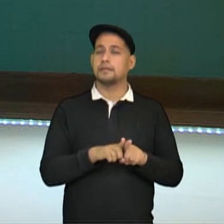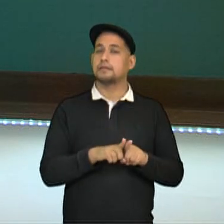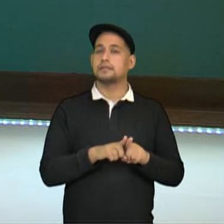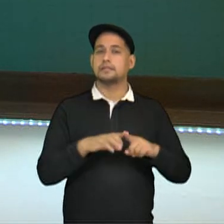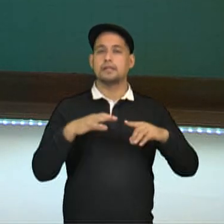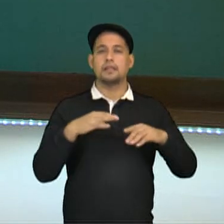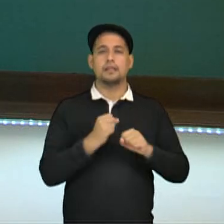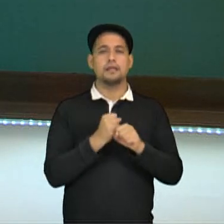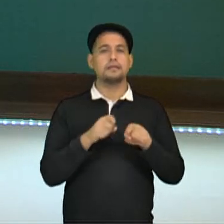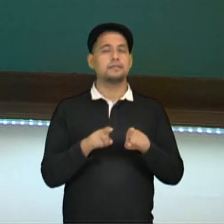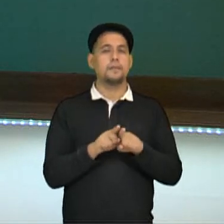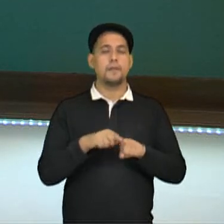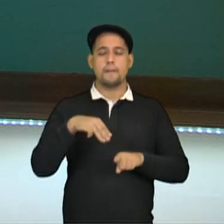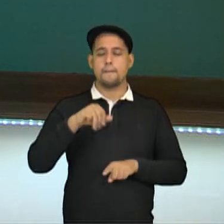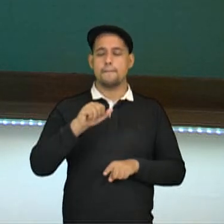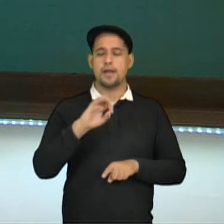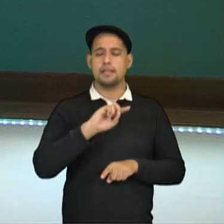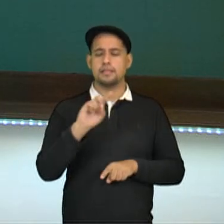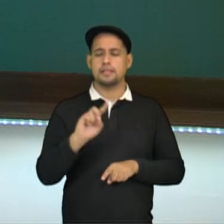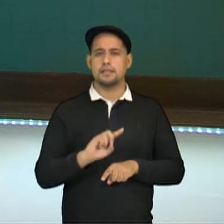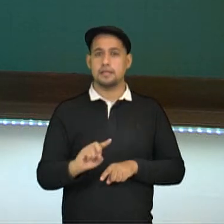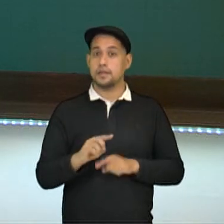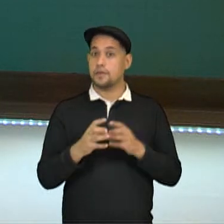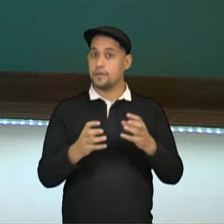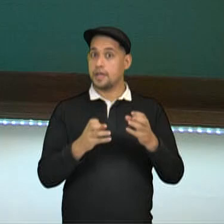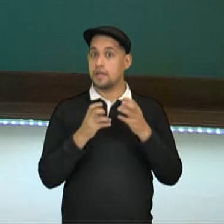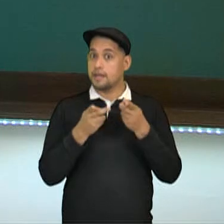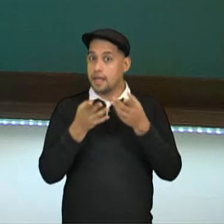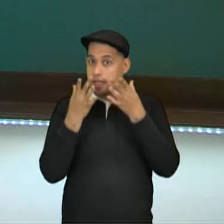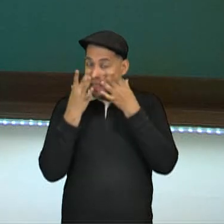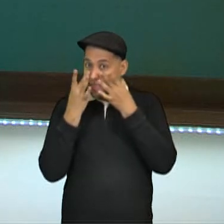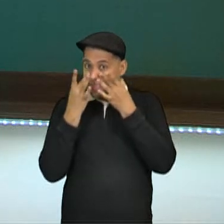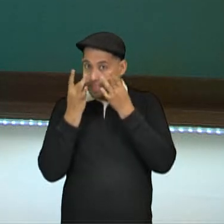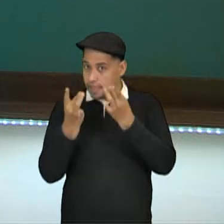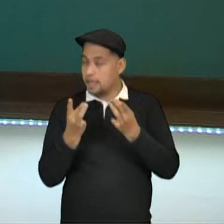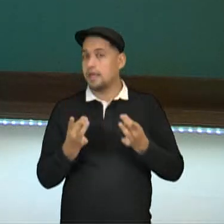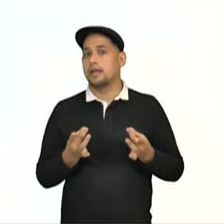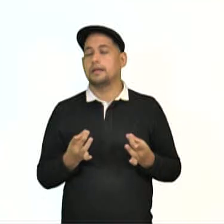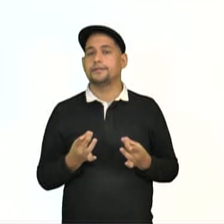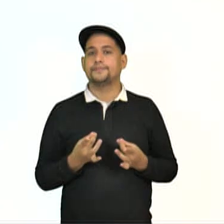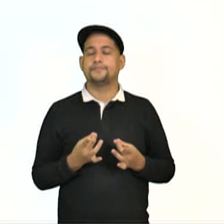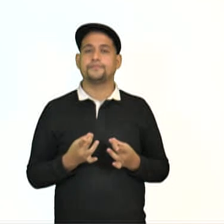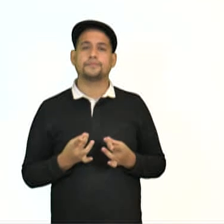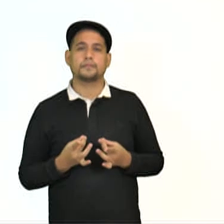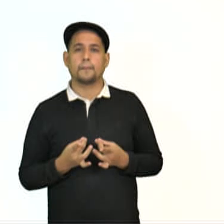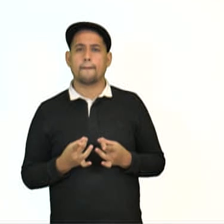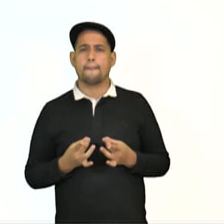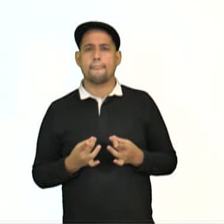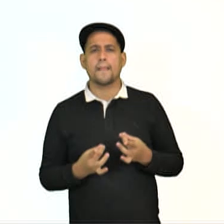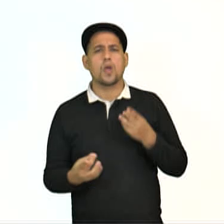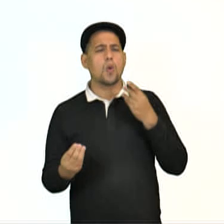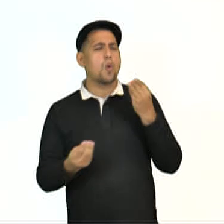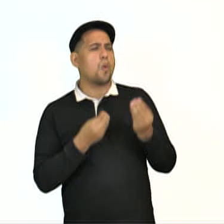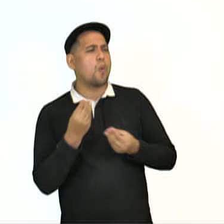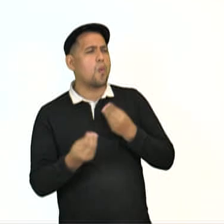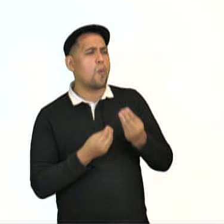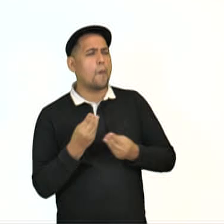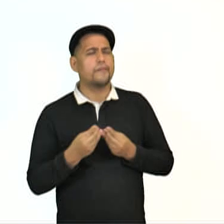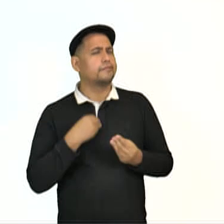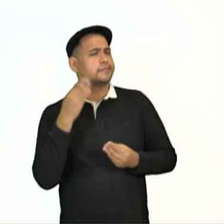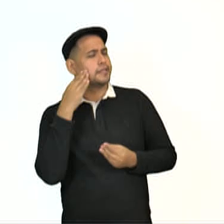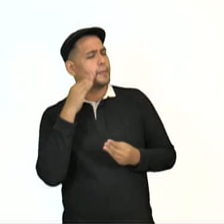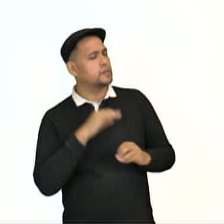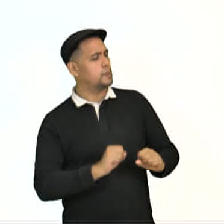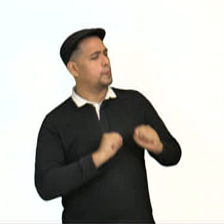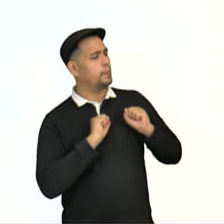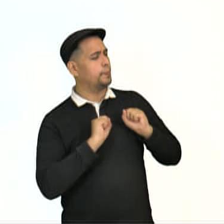multiplicação de matriz? Então, aqui eu quero que você preste muita atenção. como que eu vou saber se é